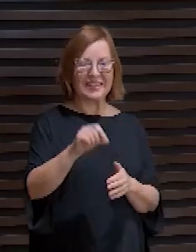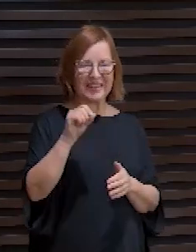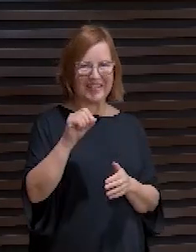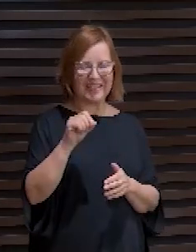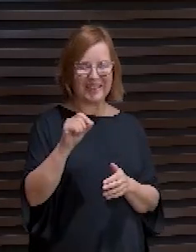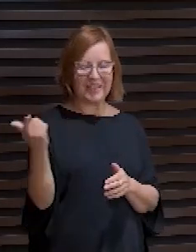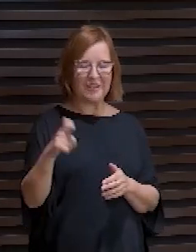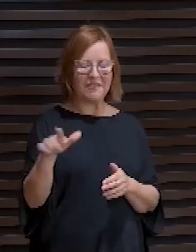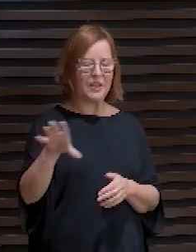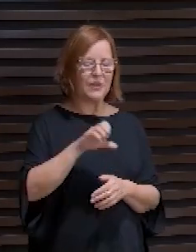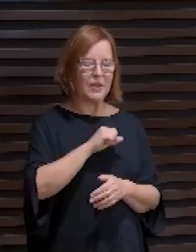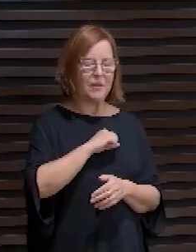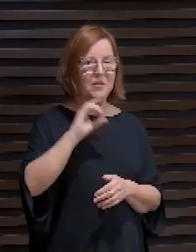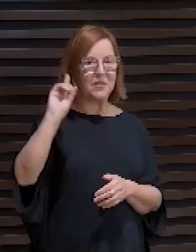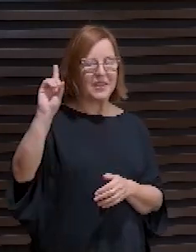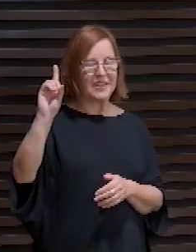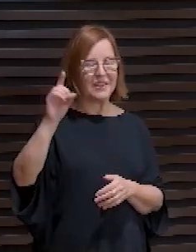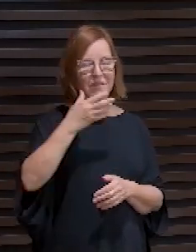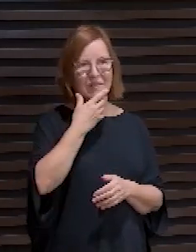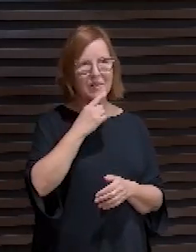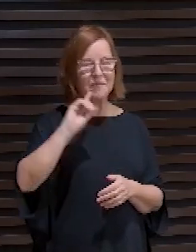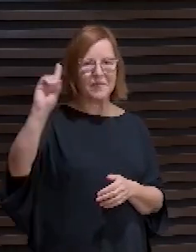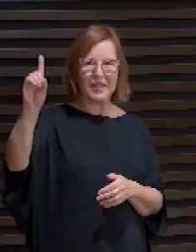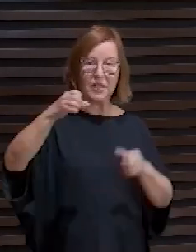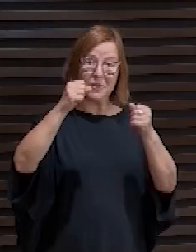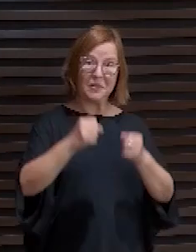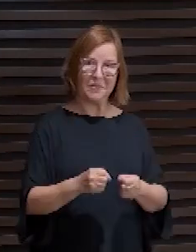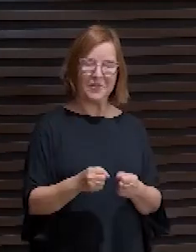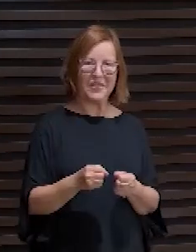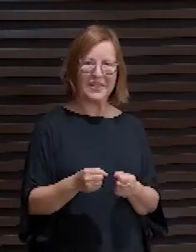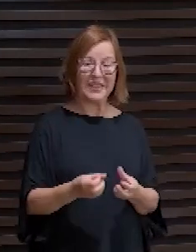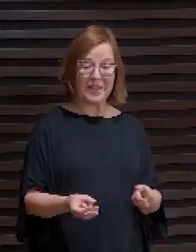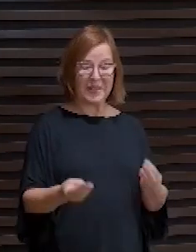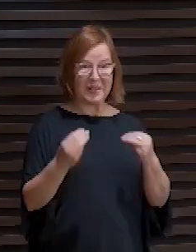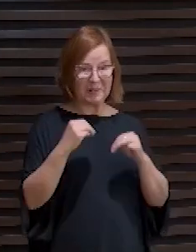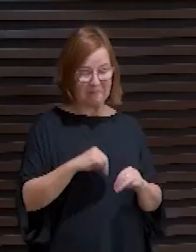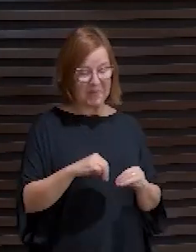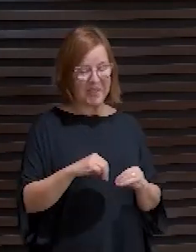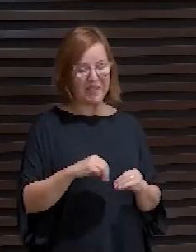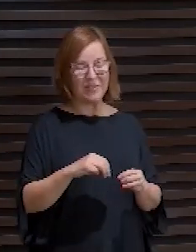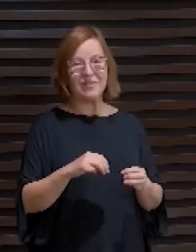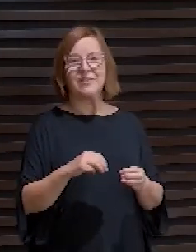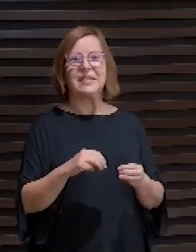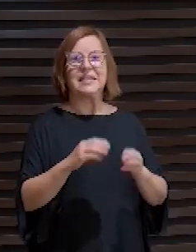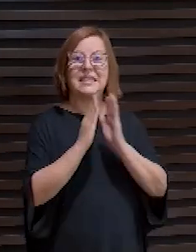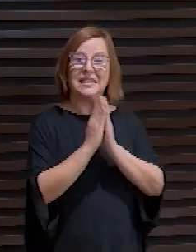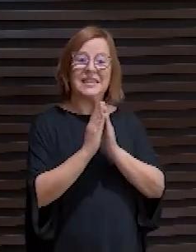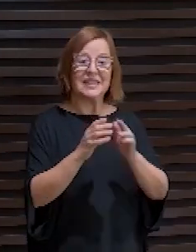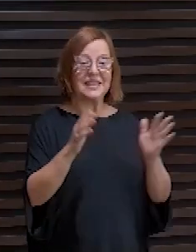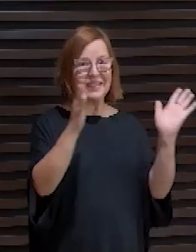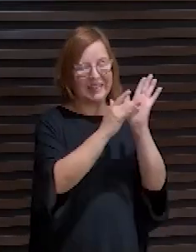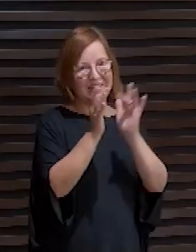Deus Pai, da eficácia do mérito e intercessão de Jesus Cristo, da permanência do